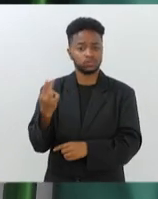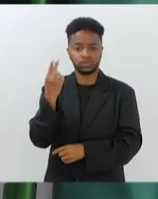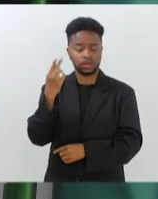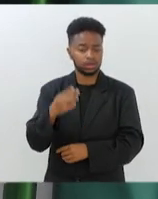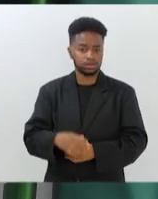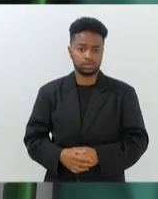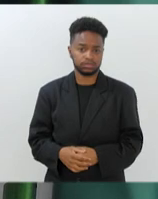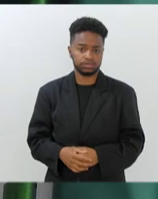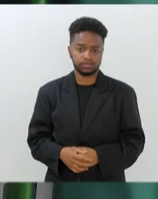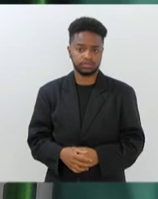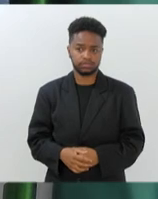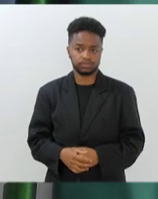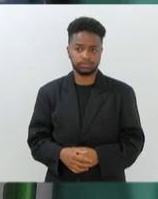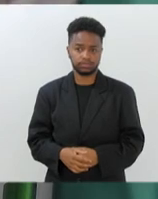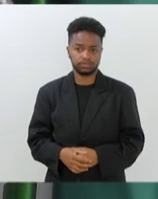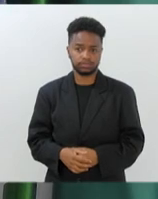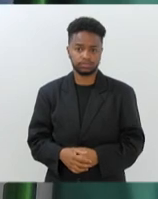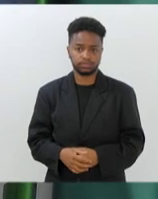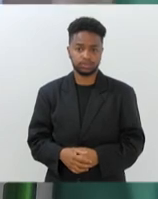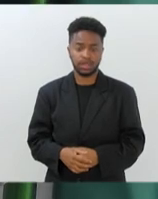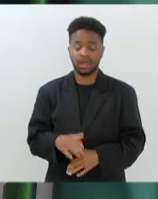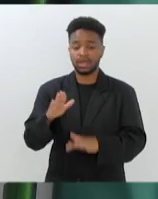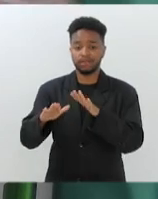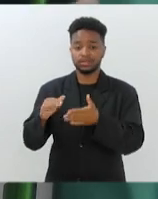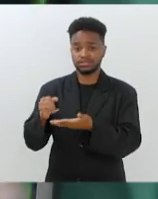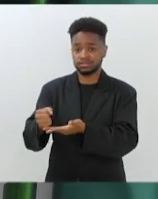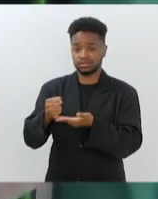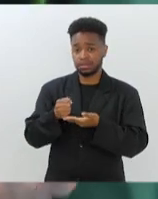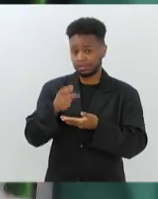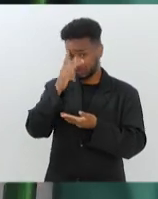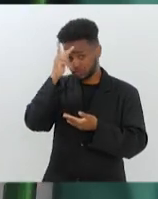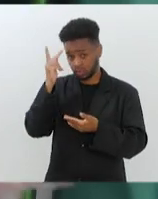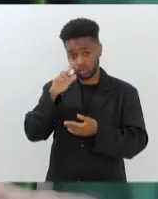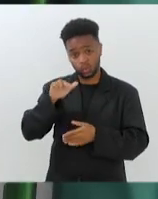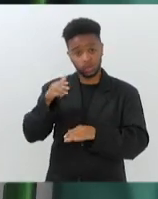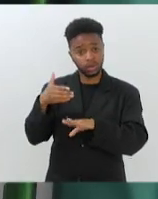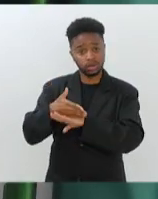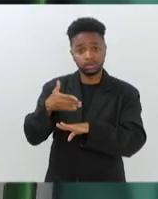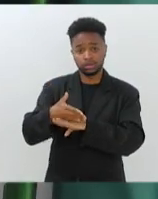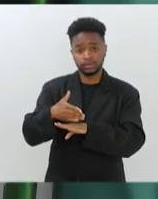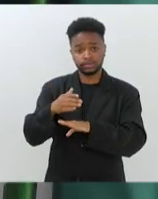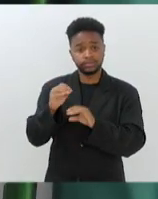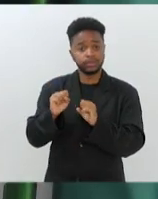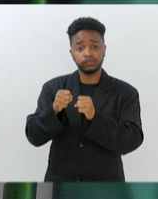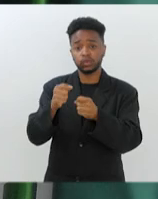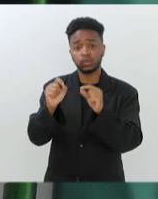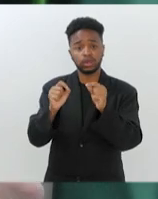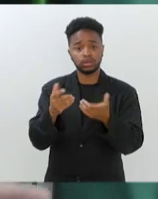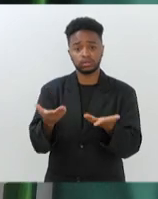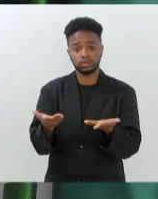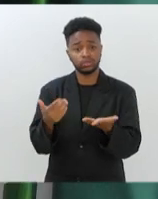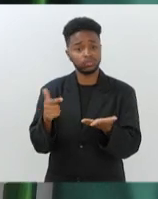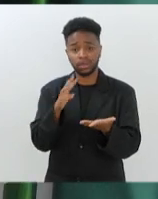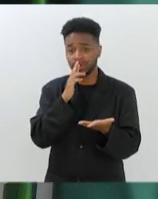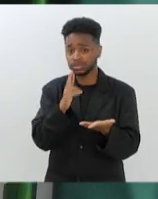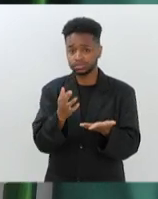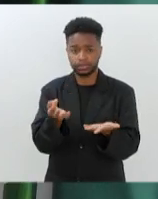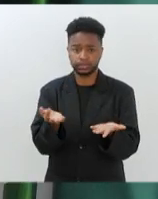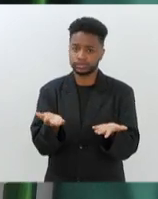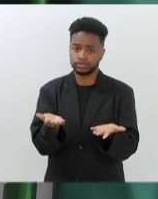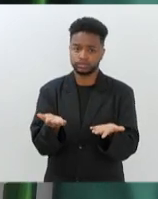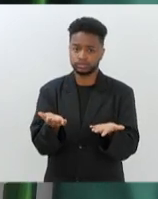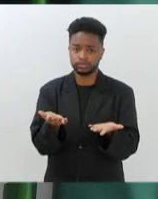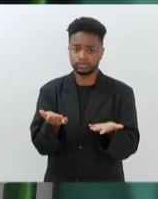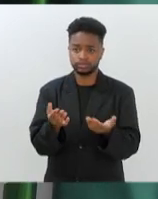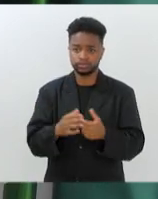manda para cá gente que nunca apareceu na CPI para assistir a CPI para tentar defender mas defender o que não tem que defender não tem resposta né